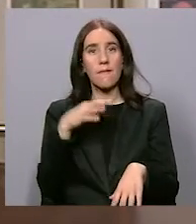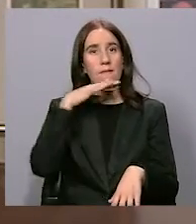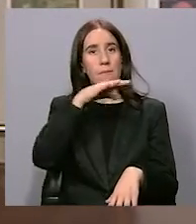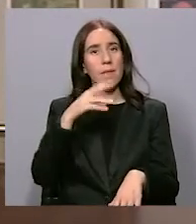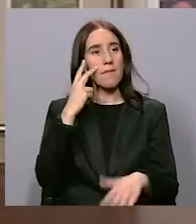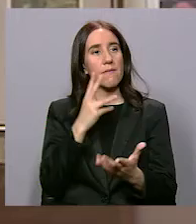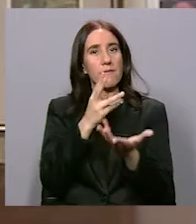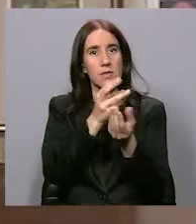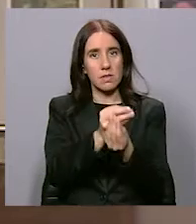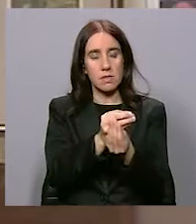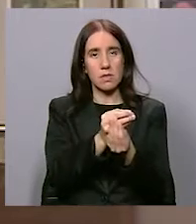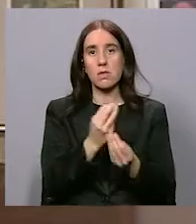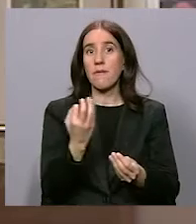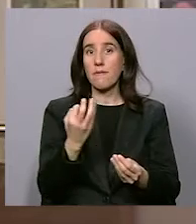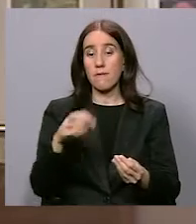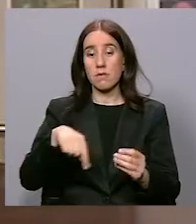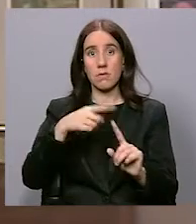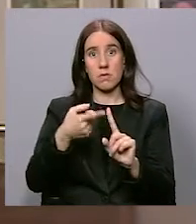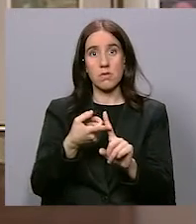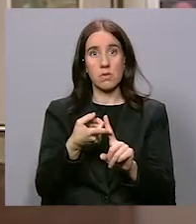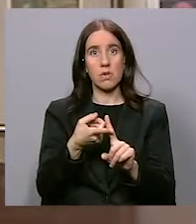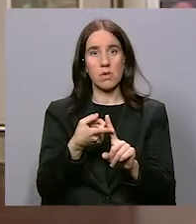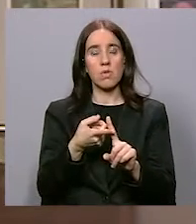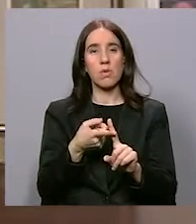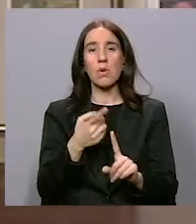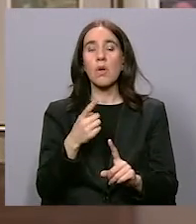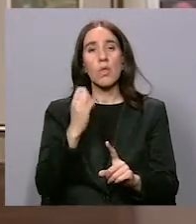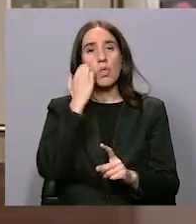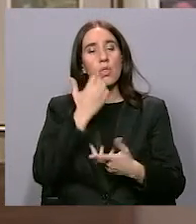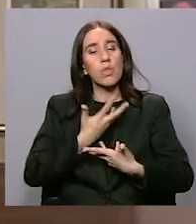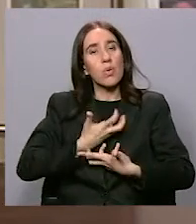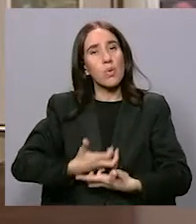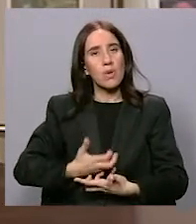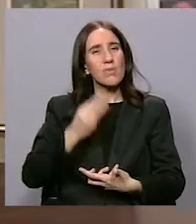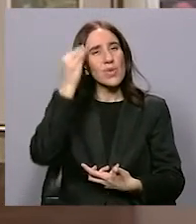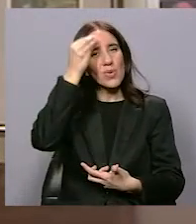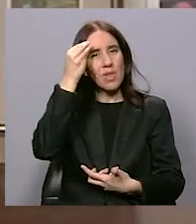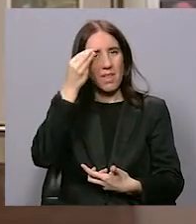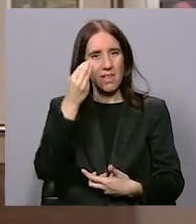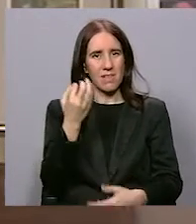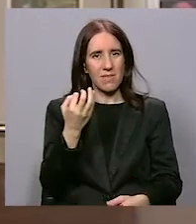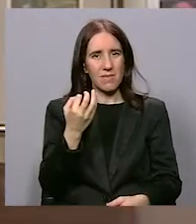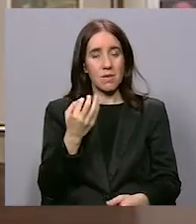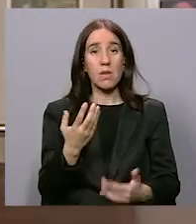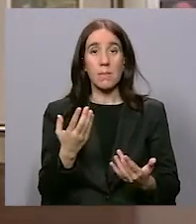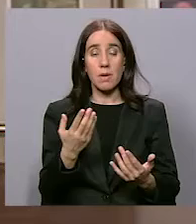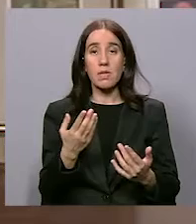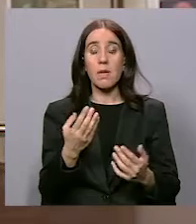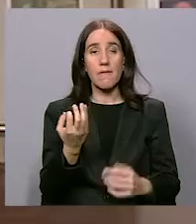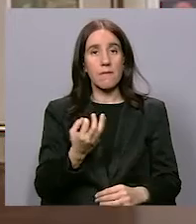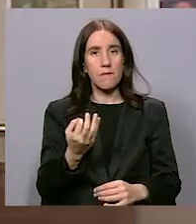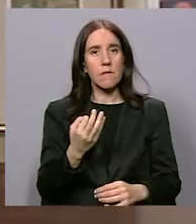vivência familiar feita este ano de dor pela salvar e